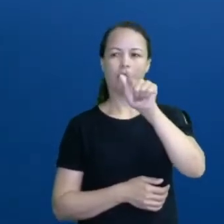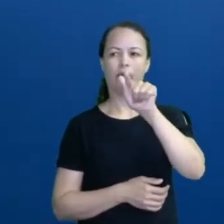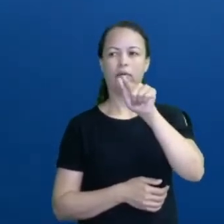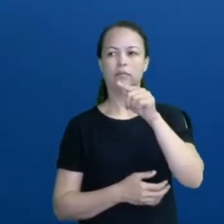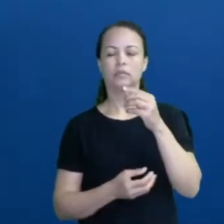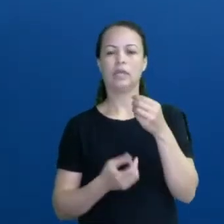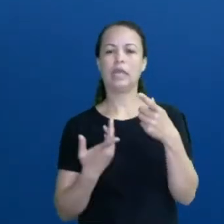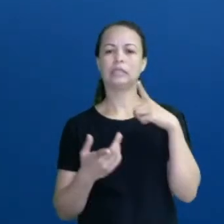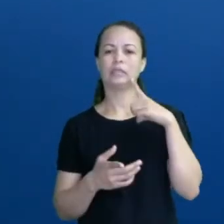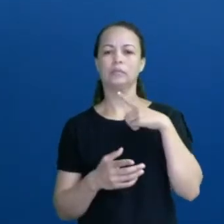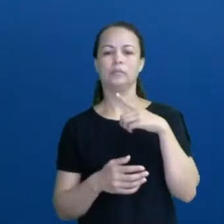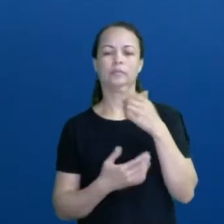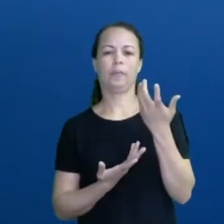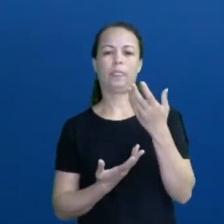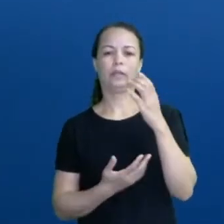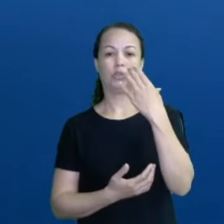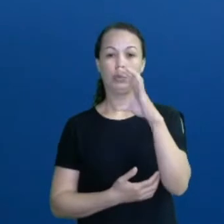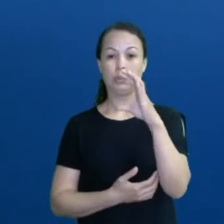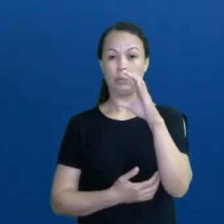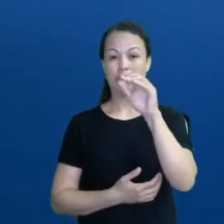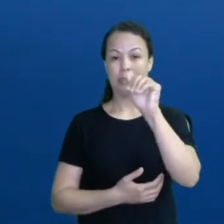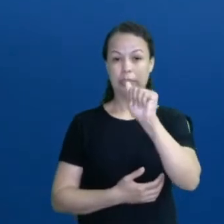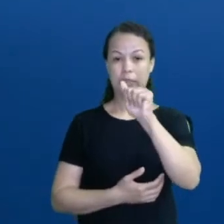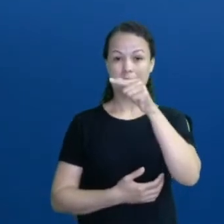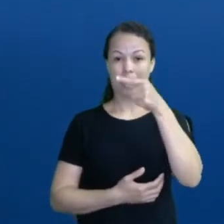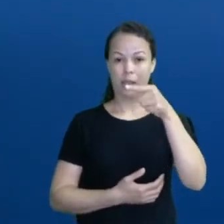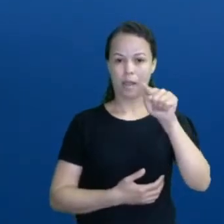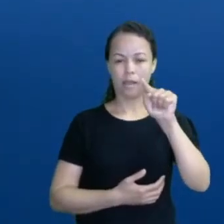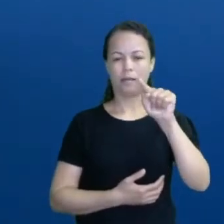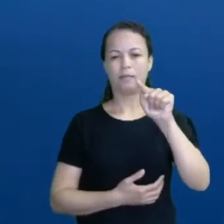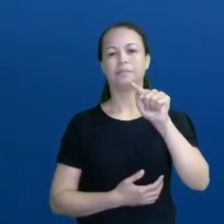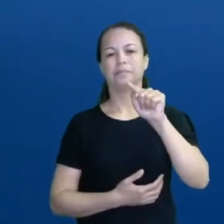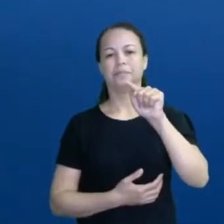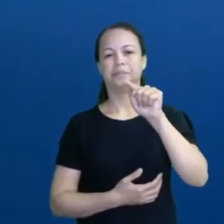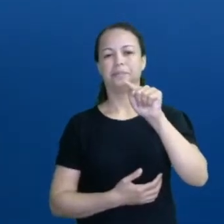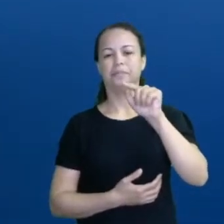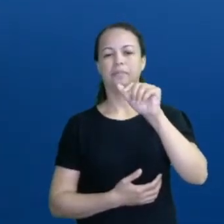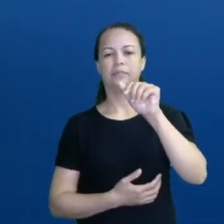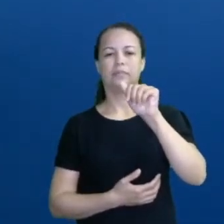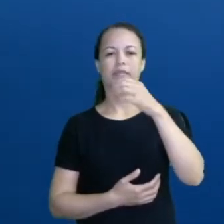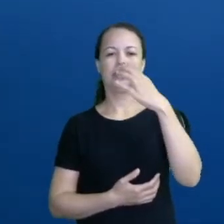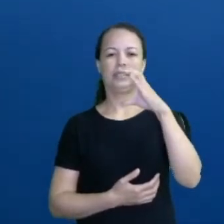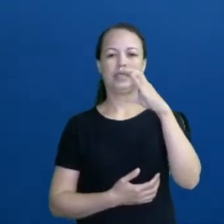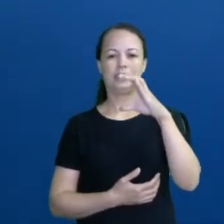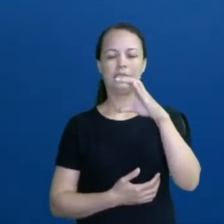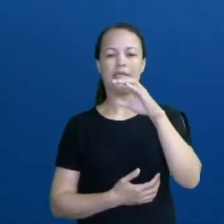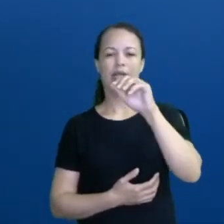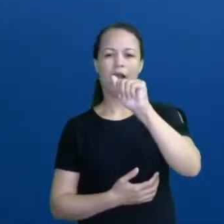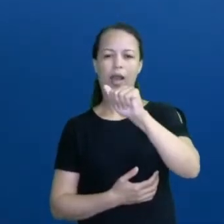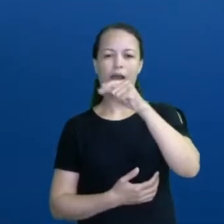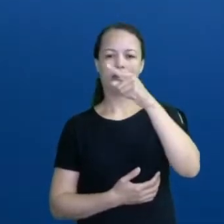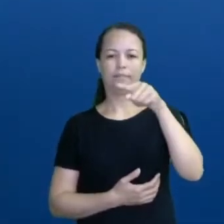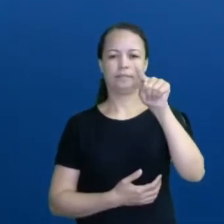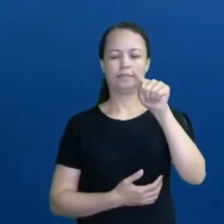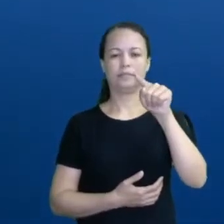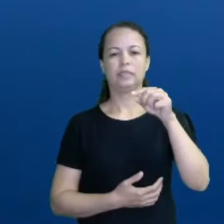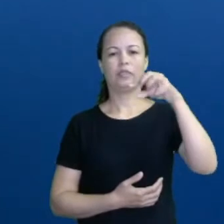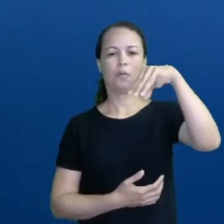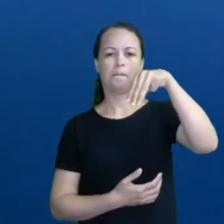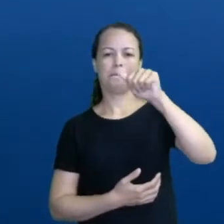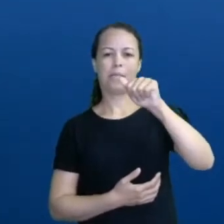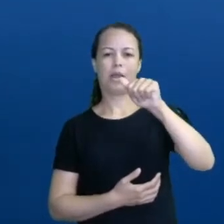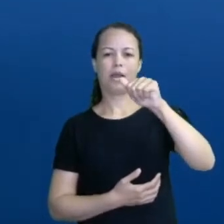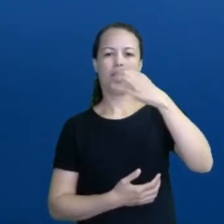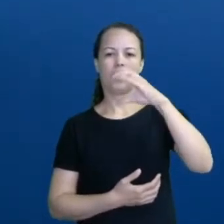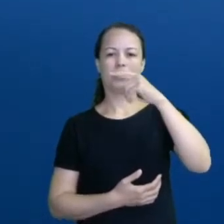ó. Para fazer o som do san, eu boto C cedilha, o A e o tio. Maçã. Então a gente